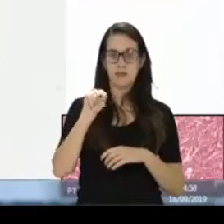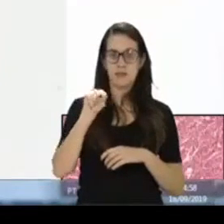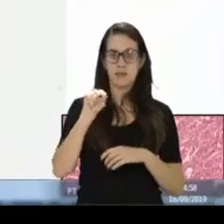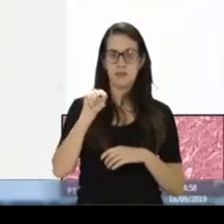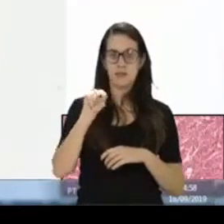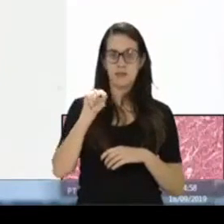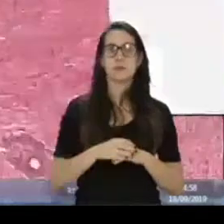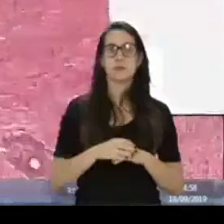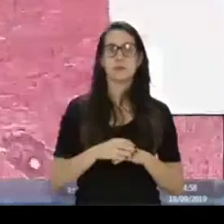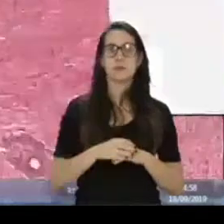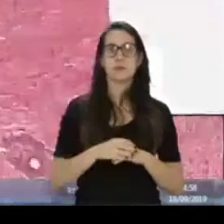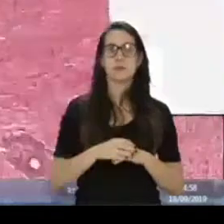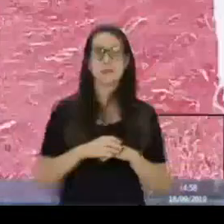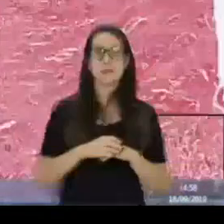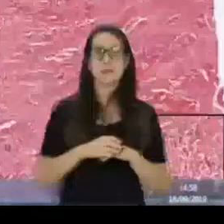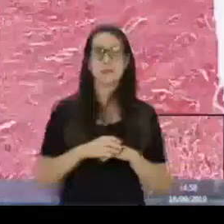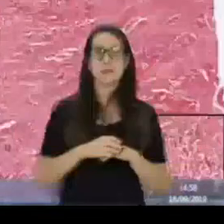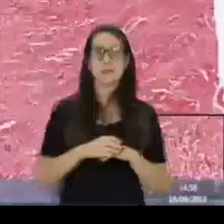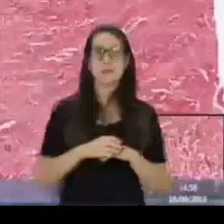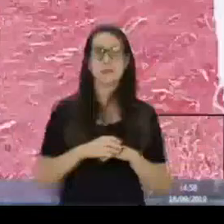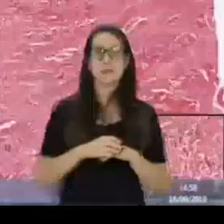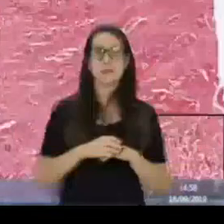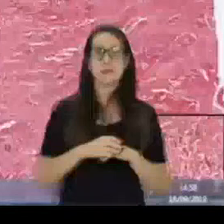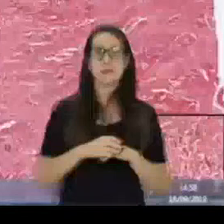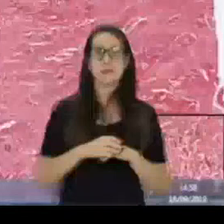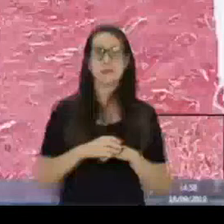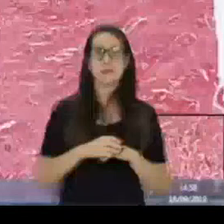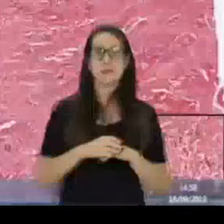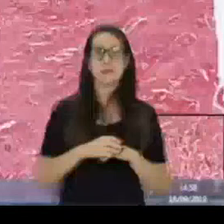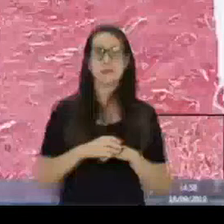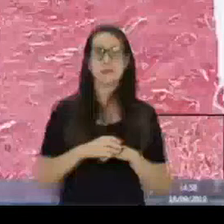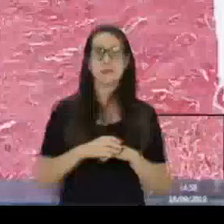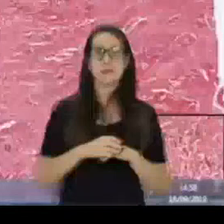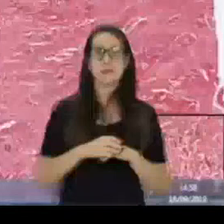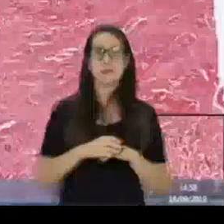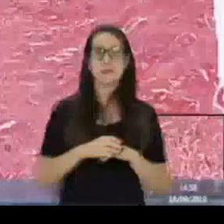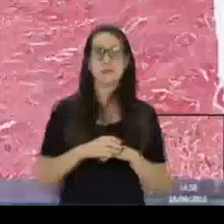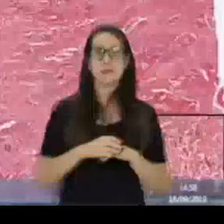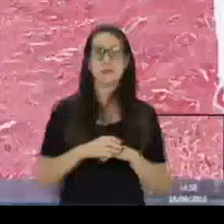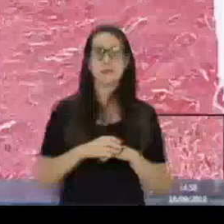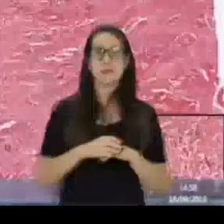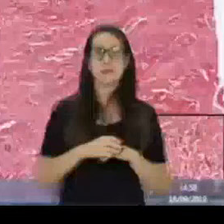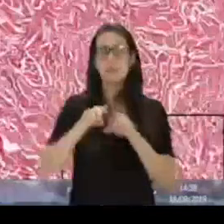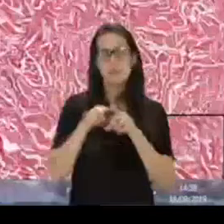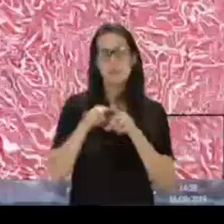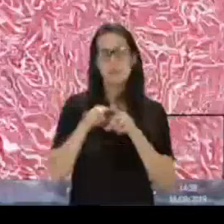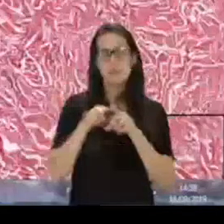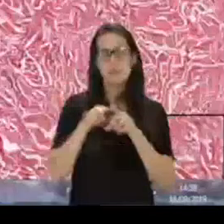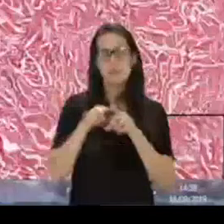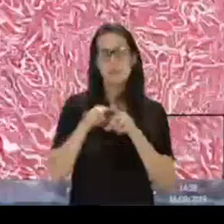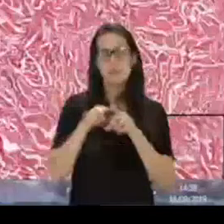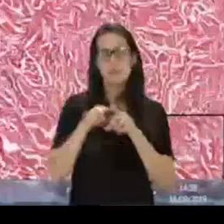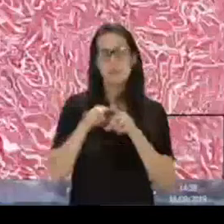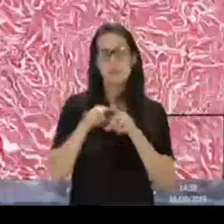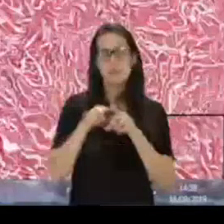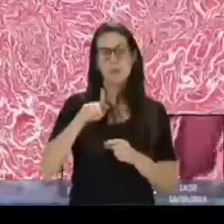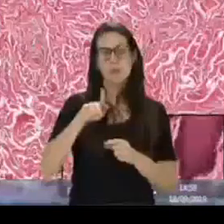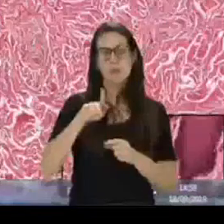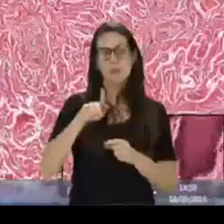acima também, eu também tenho essas concentrações dessas glândulas. Então, só ampliando o nosso